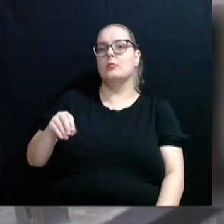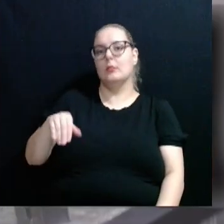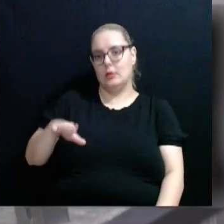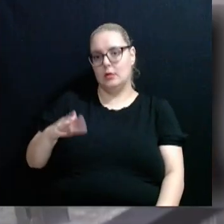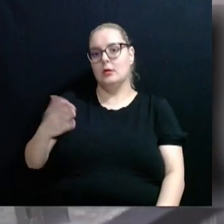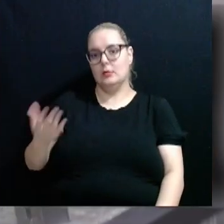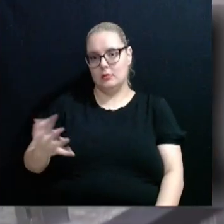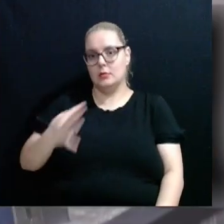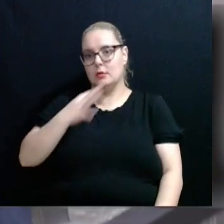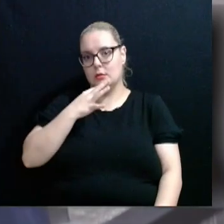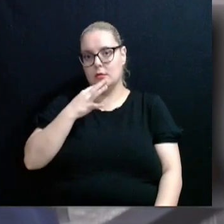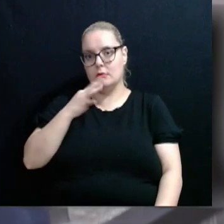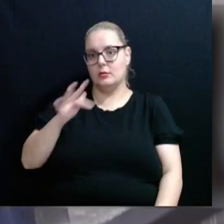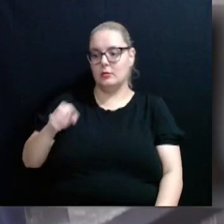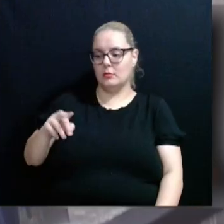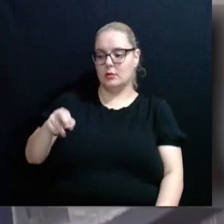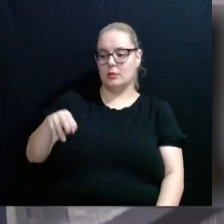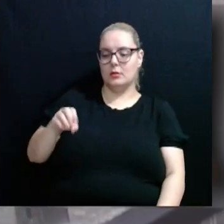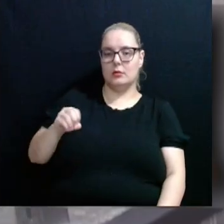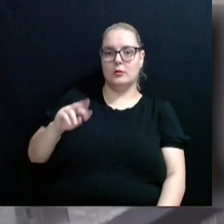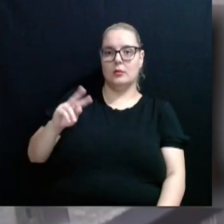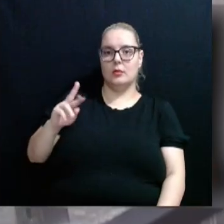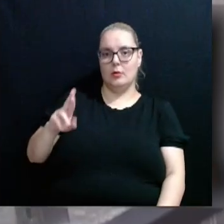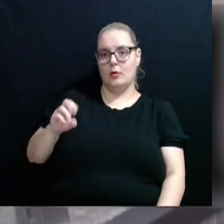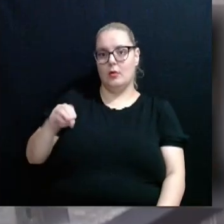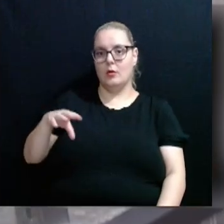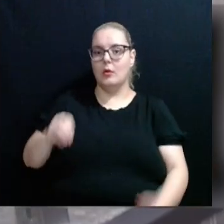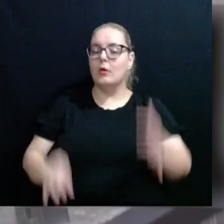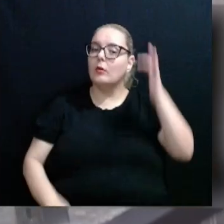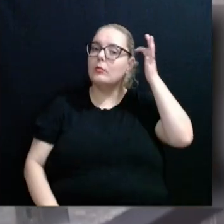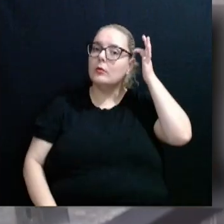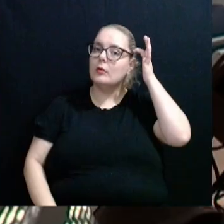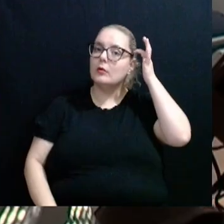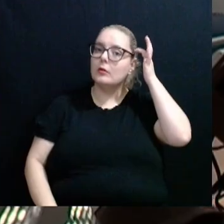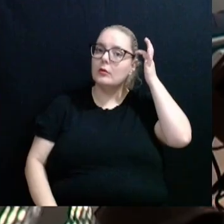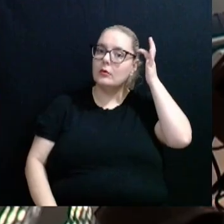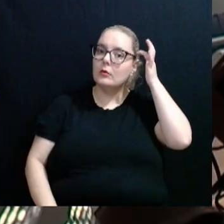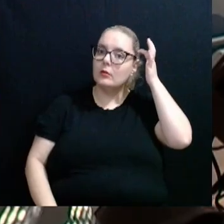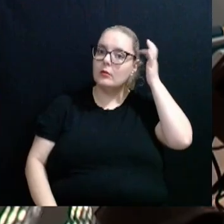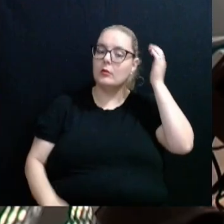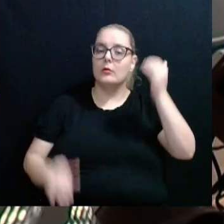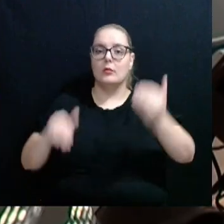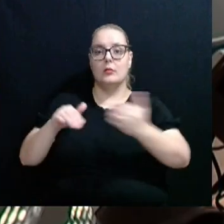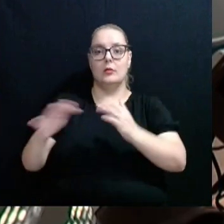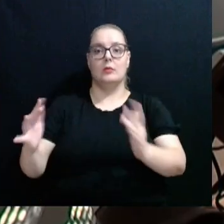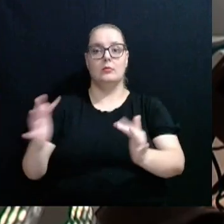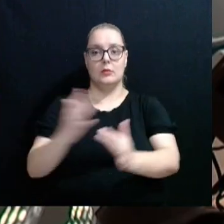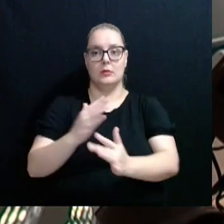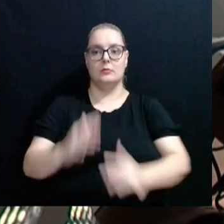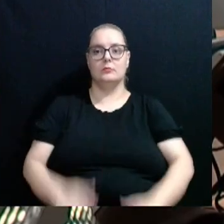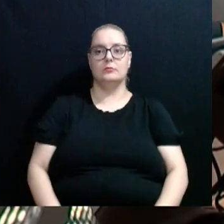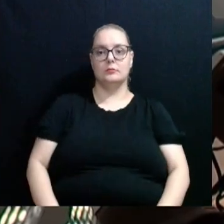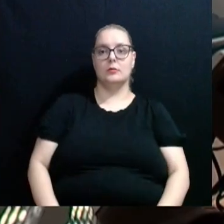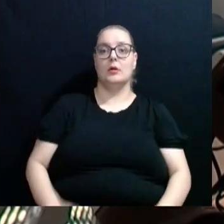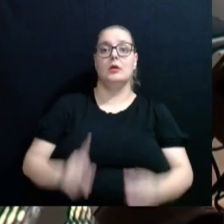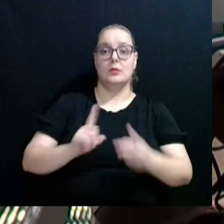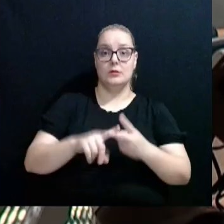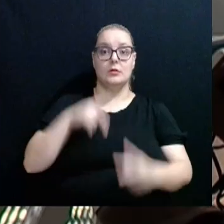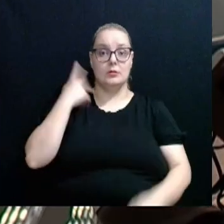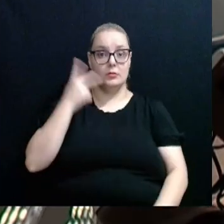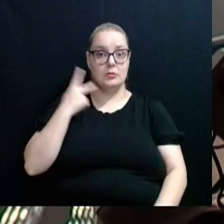do Rolo. Então ali era uma região de muito trânsito entre as pessoas. Ainda segundo o vereador, a moção tem